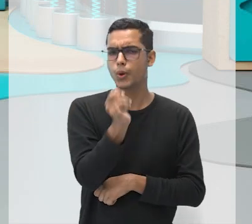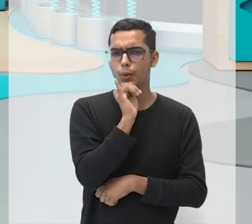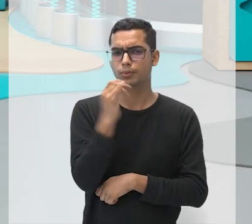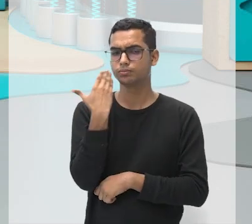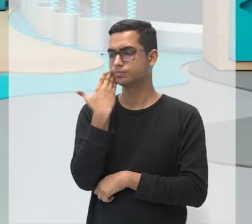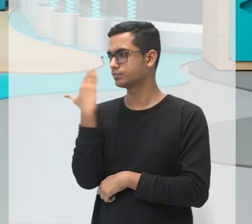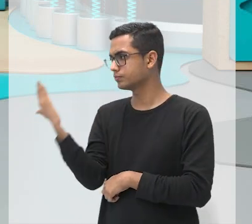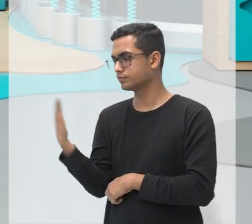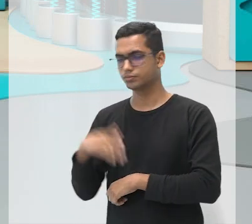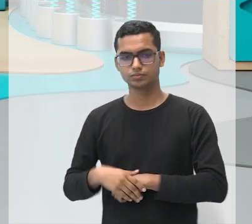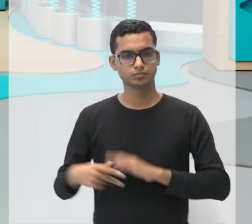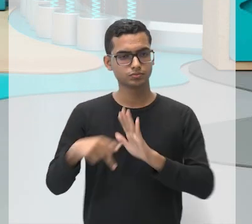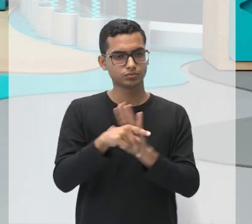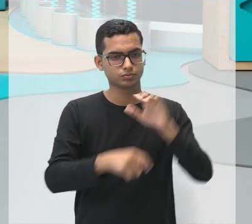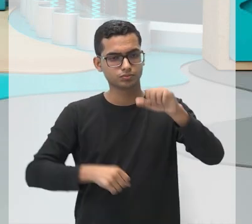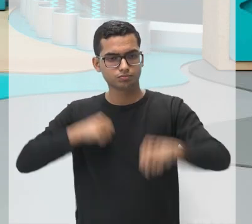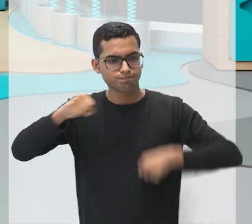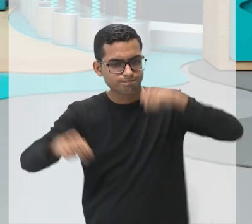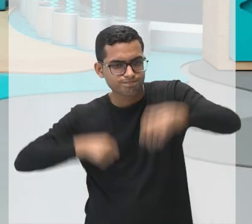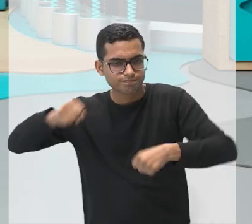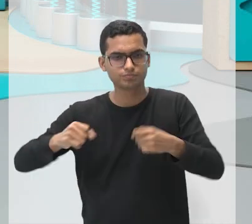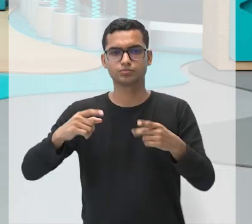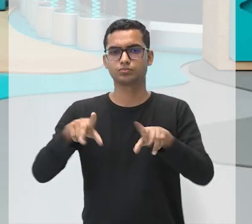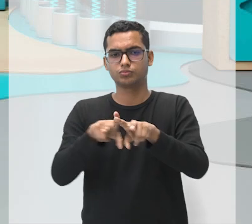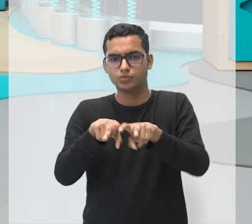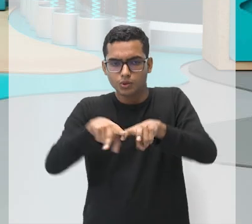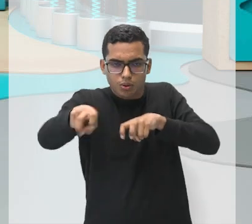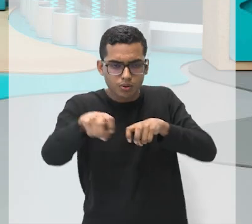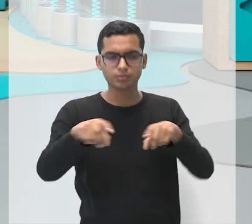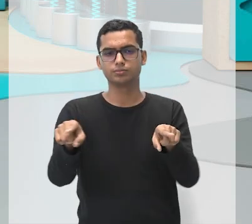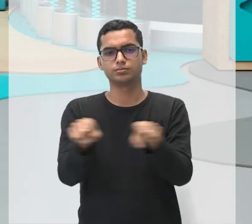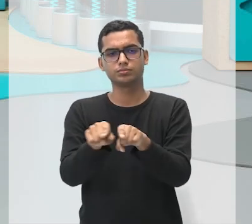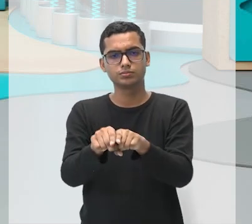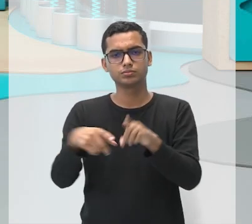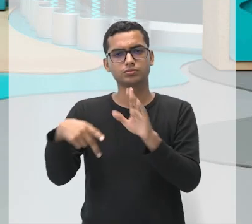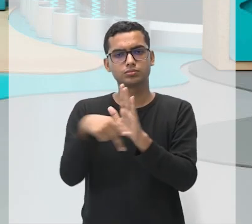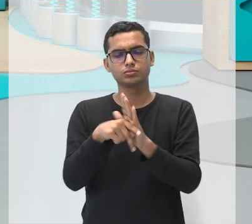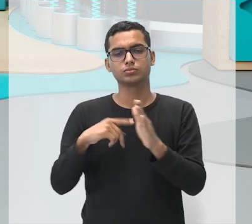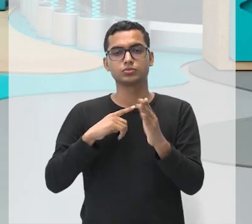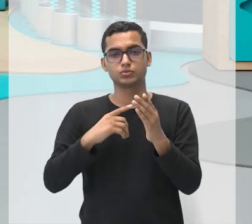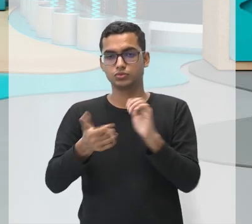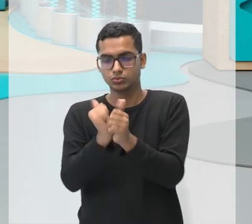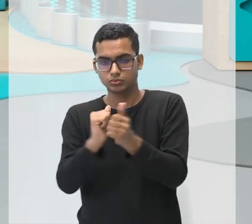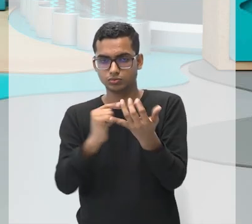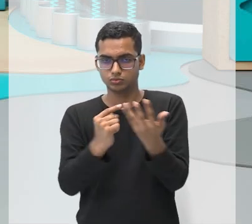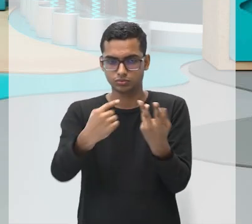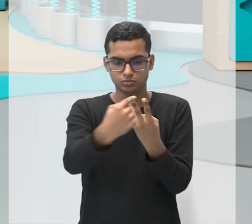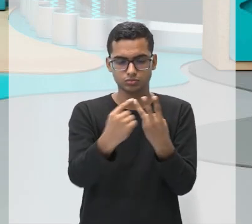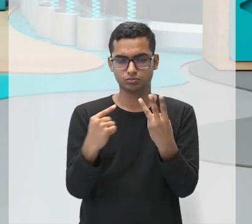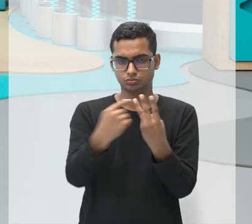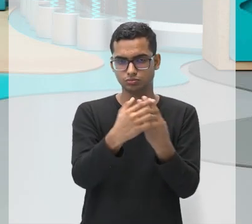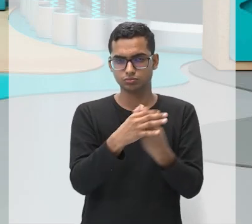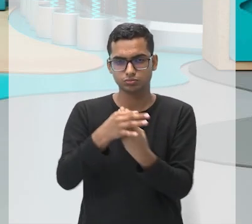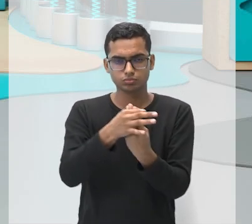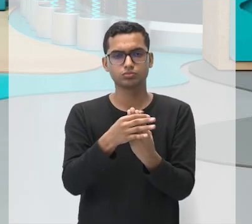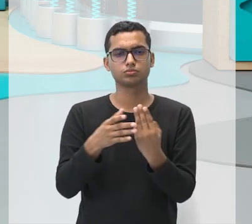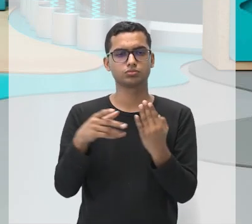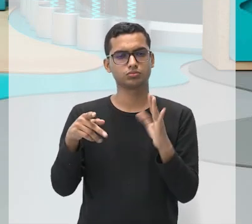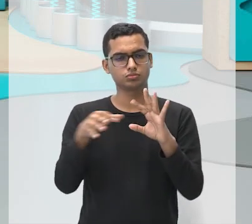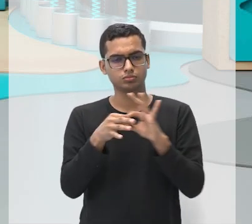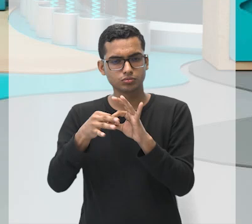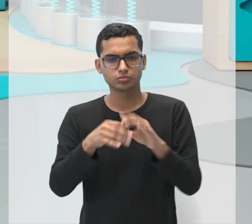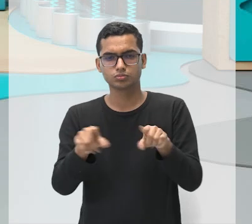desses esportes, o atletismo, o ciclismo, o triatlo, o levantamento de peso, entre